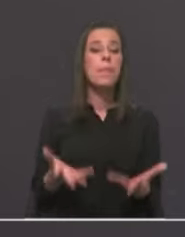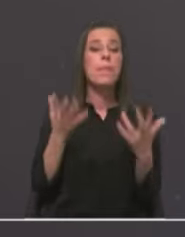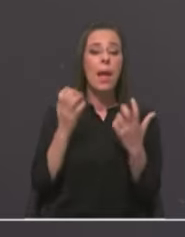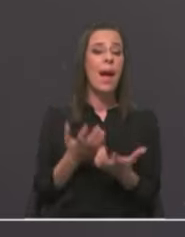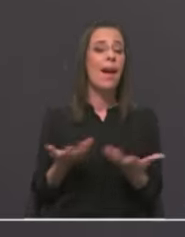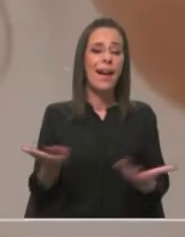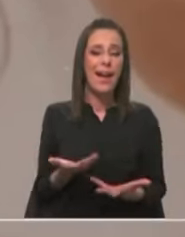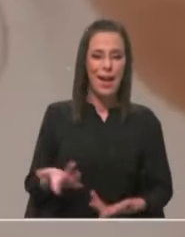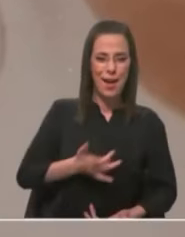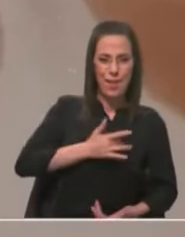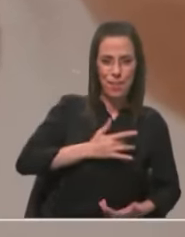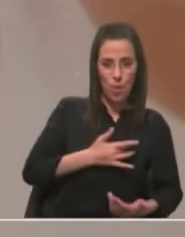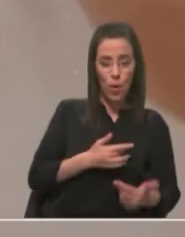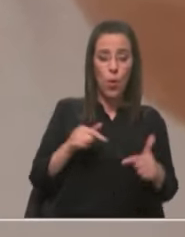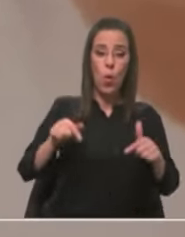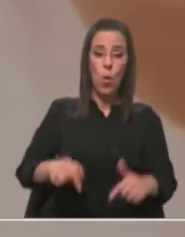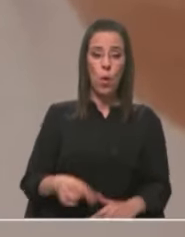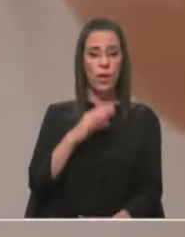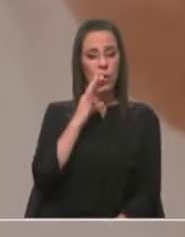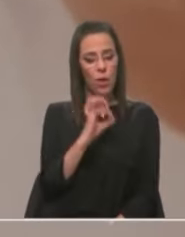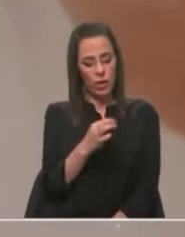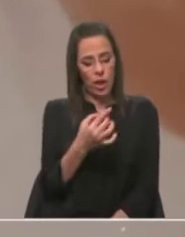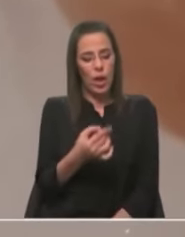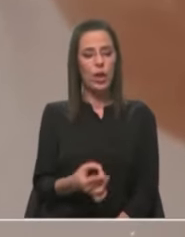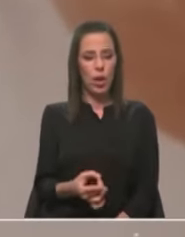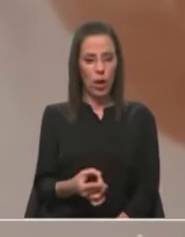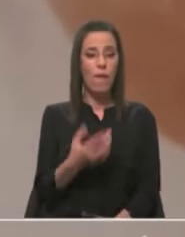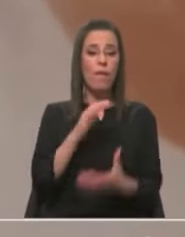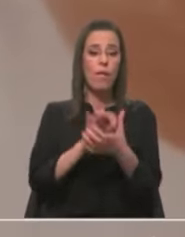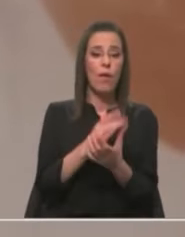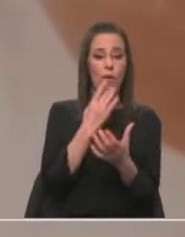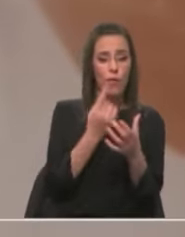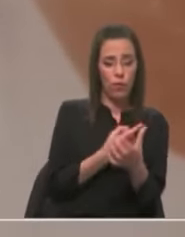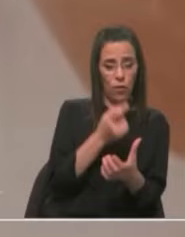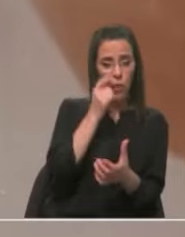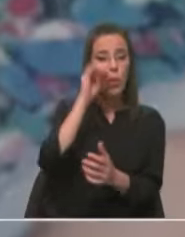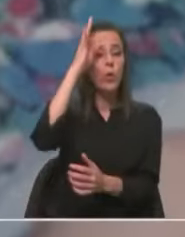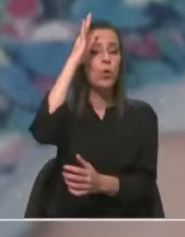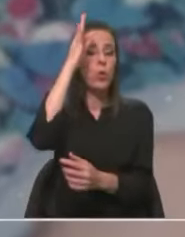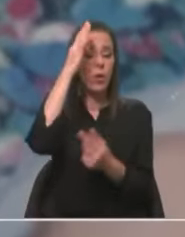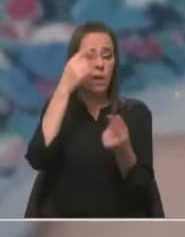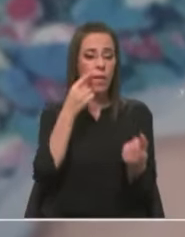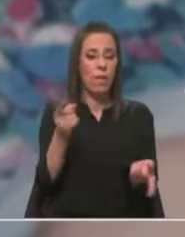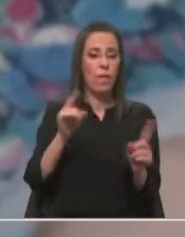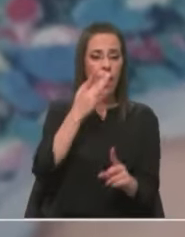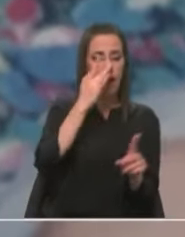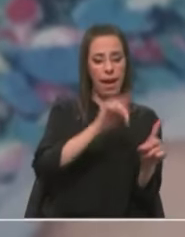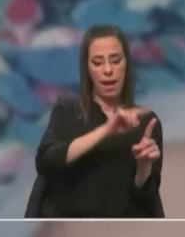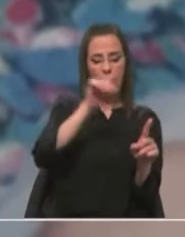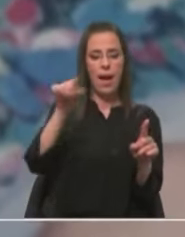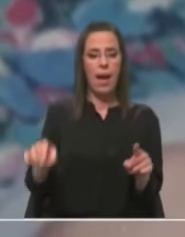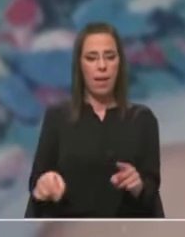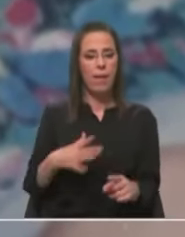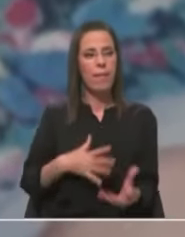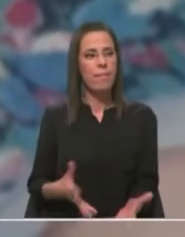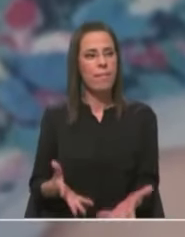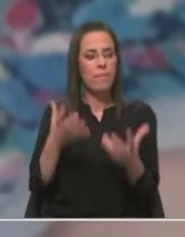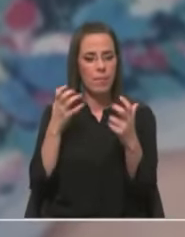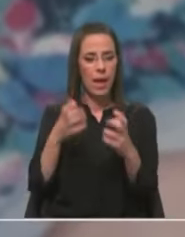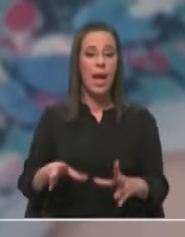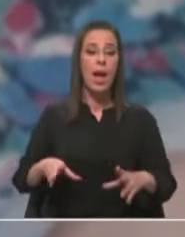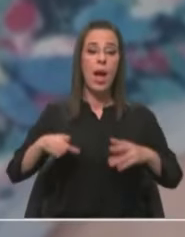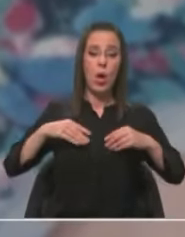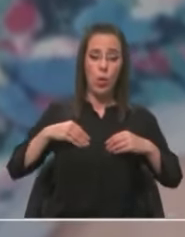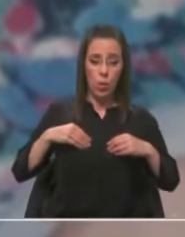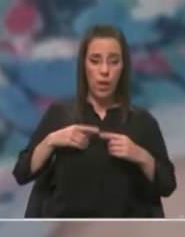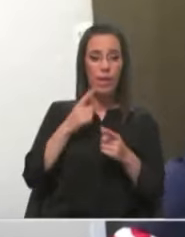para o amor. Hoje, aos 89 anos, está viúva, e o seu maior sonho é voltar para a África, onde tenciona ser acolhida